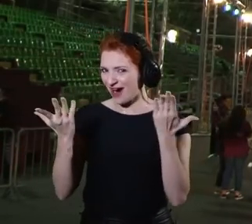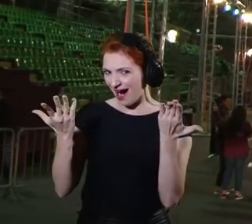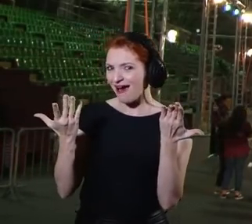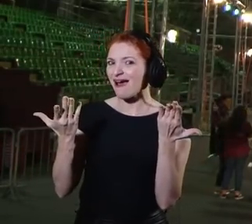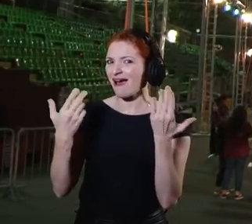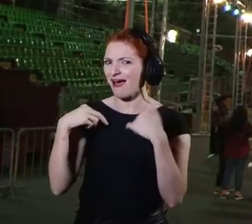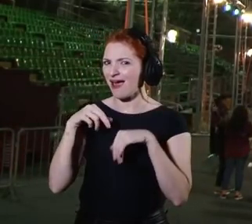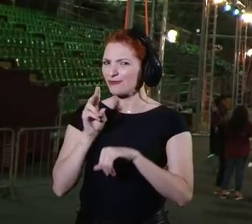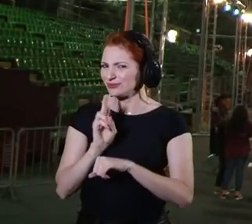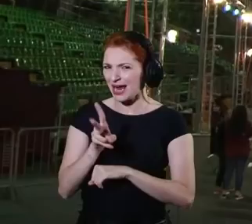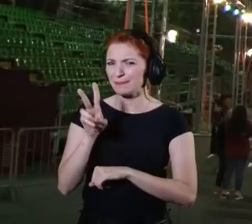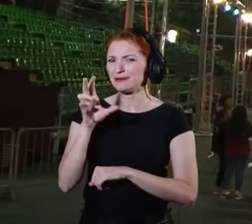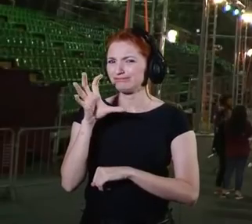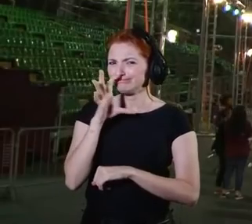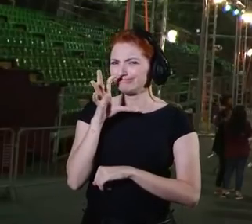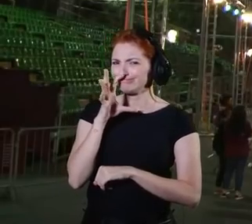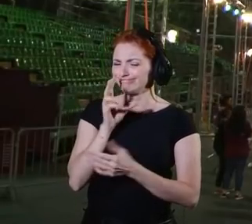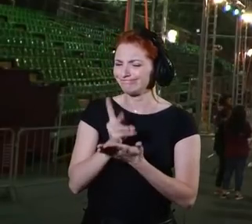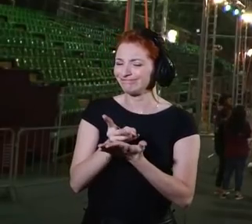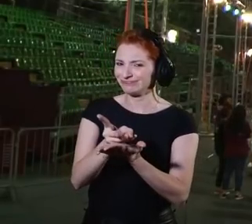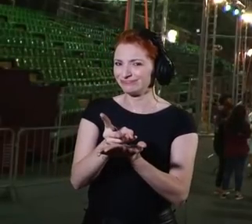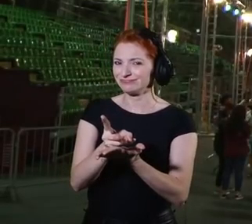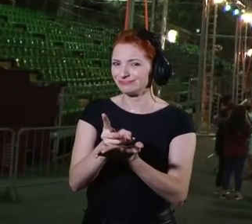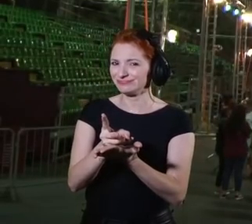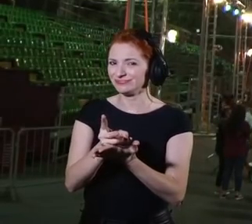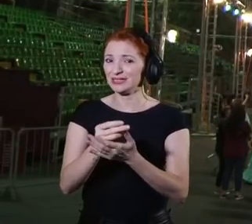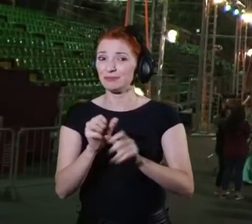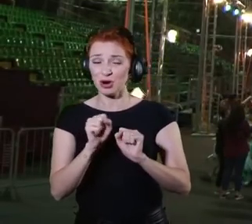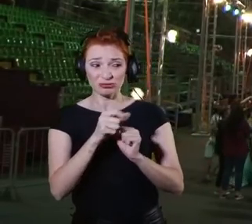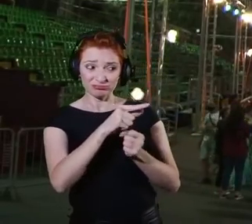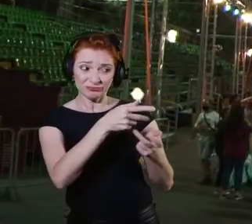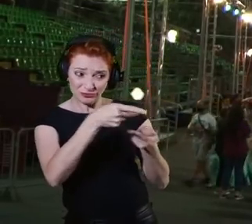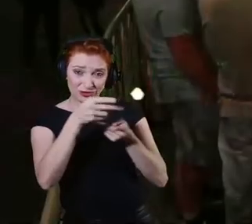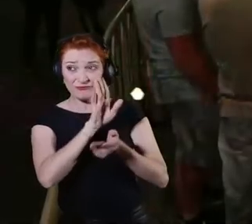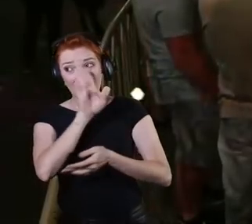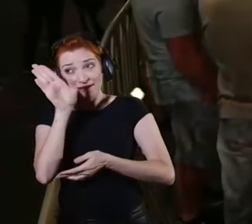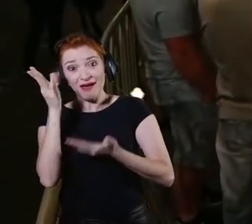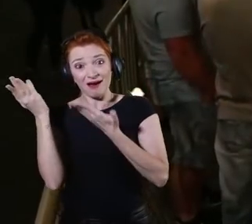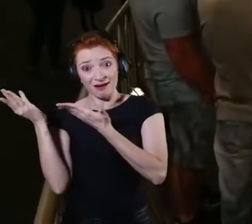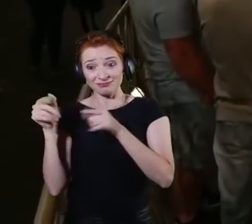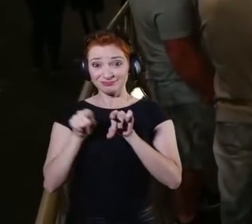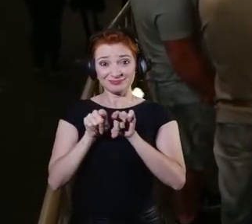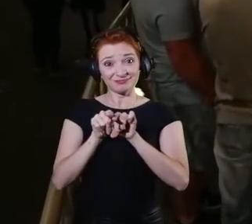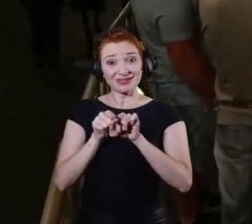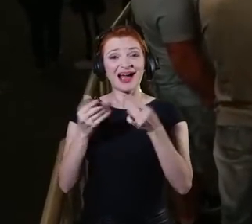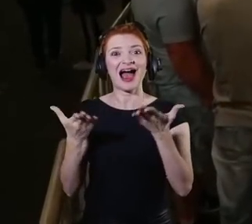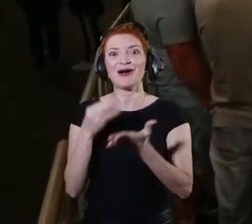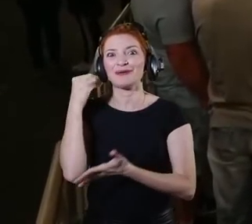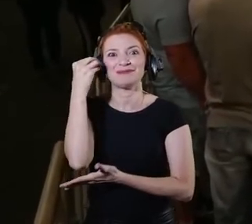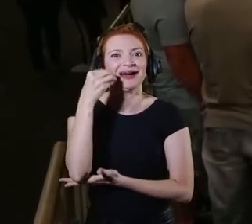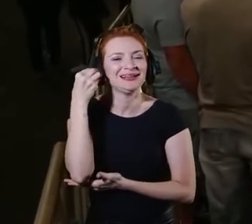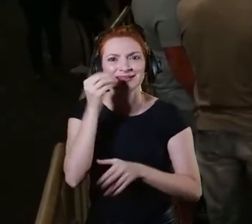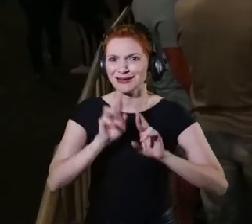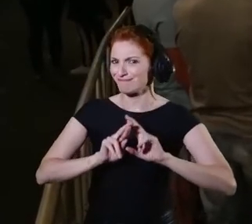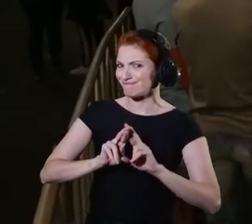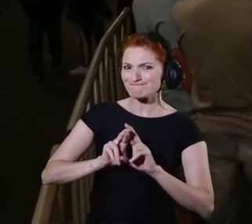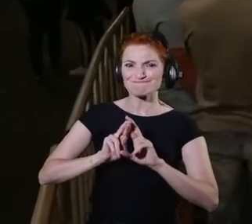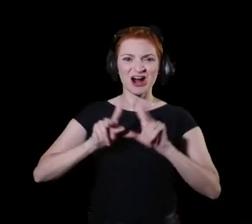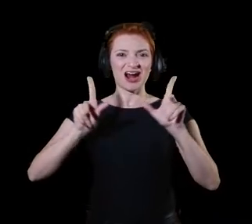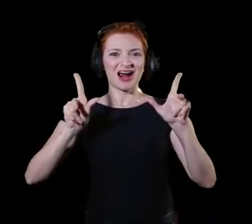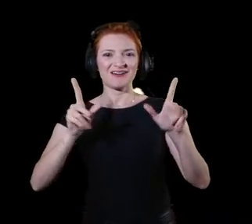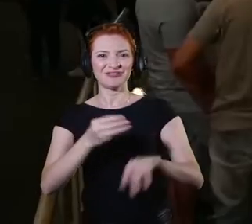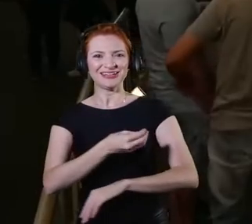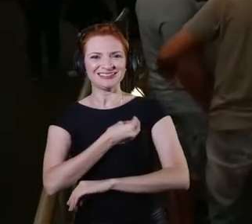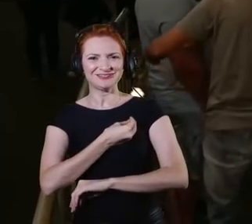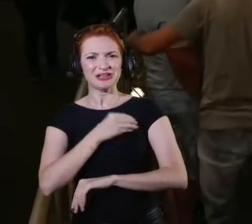acompanhado, sempre que fora daqui, né? É nossa, e agora, convidada está lá e também. E agora participando, sim, foi uma experiência totalmente diferente para mim.